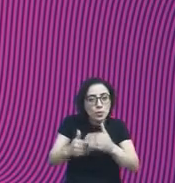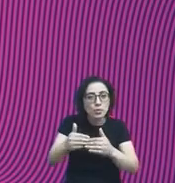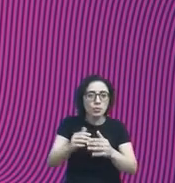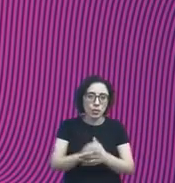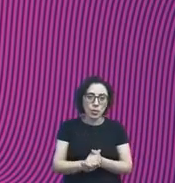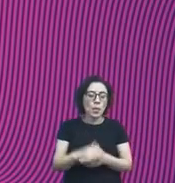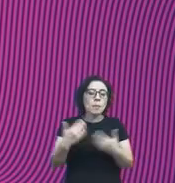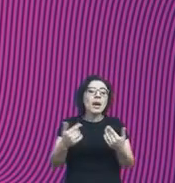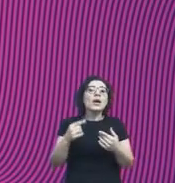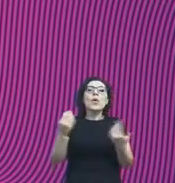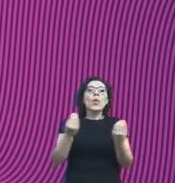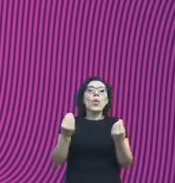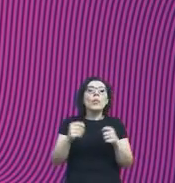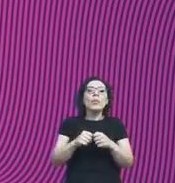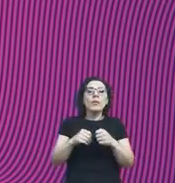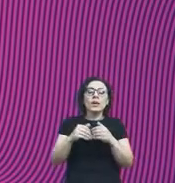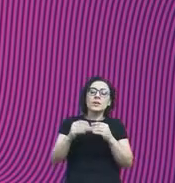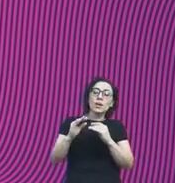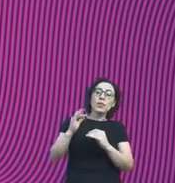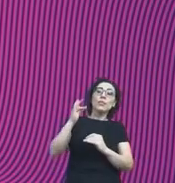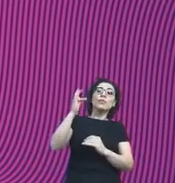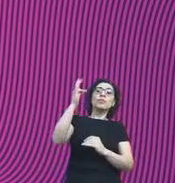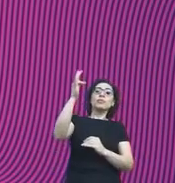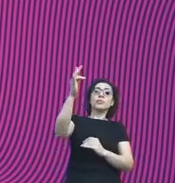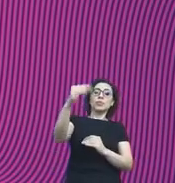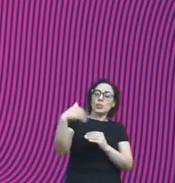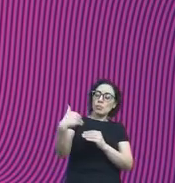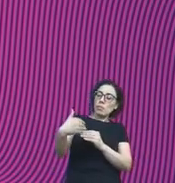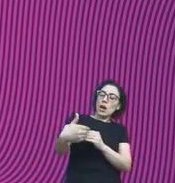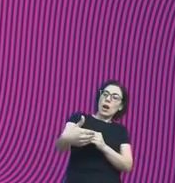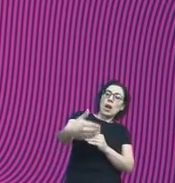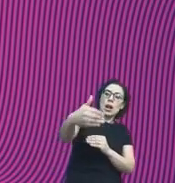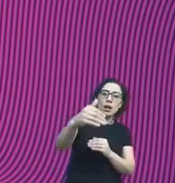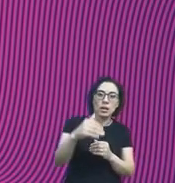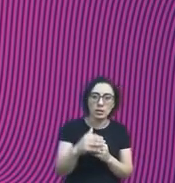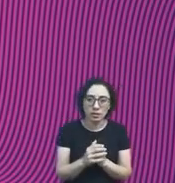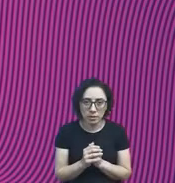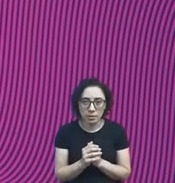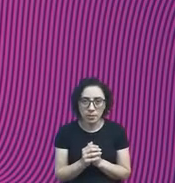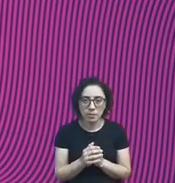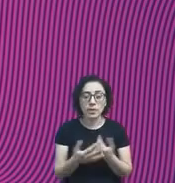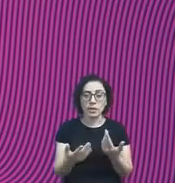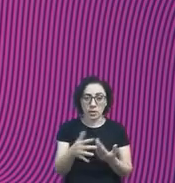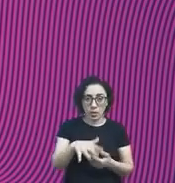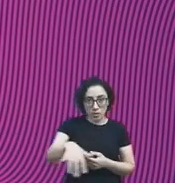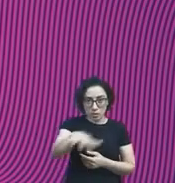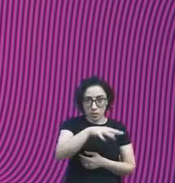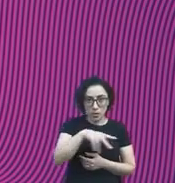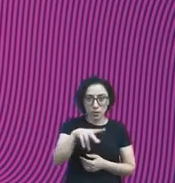Essencial. O setor público brasileiro, outro exemplo, deu